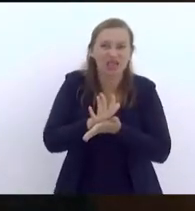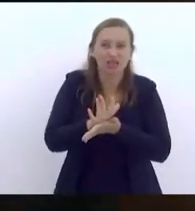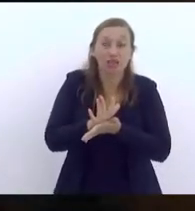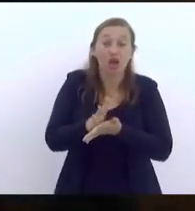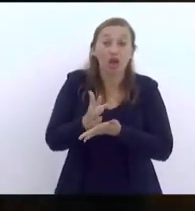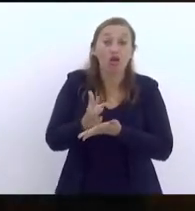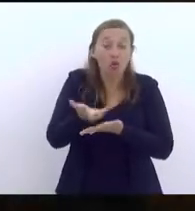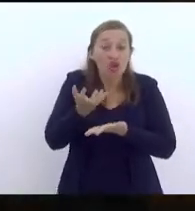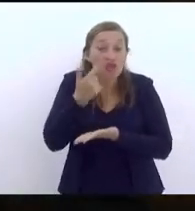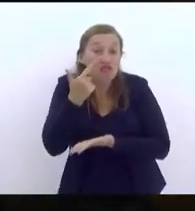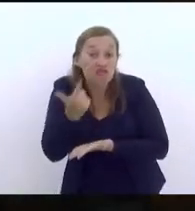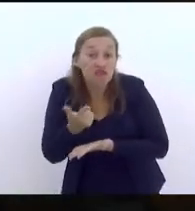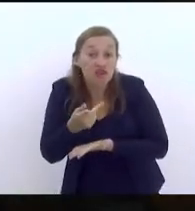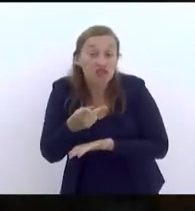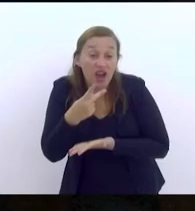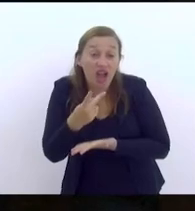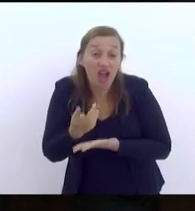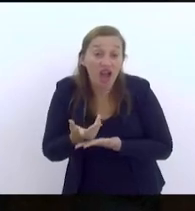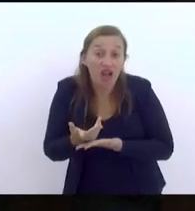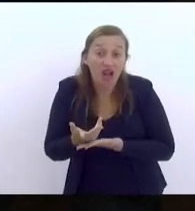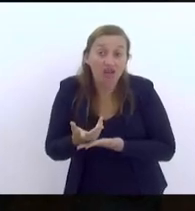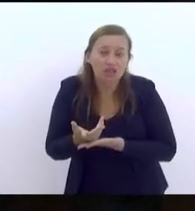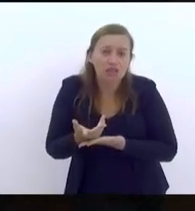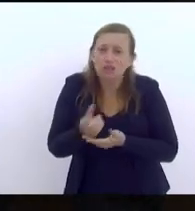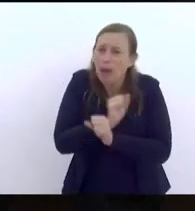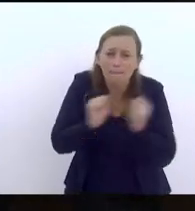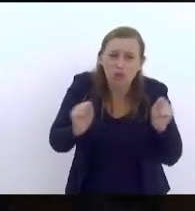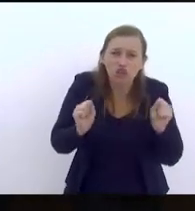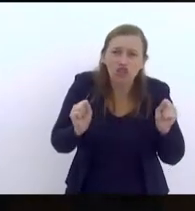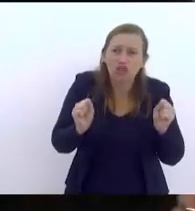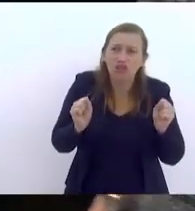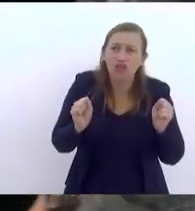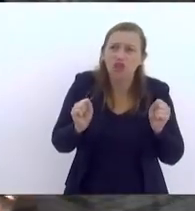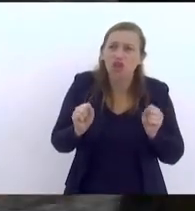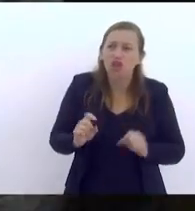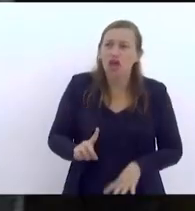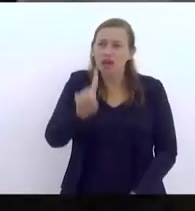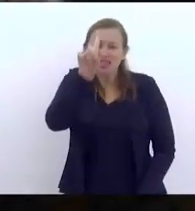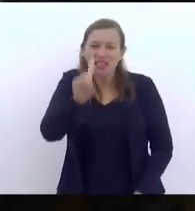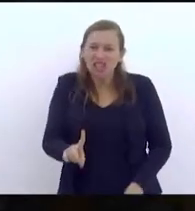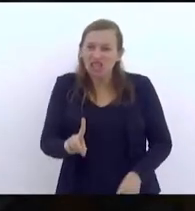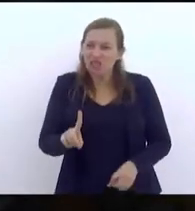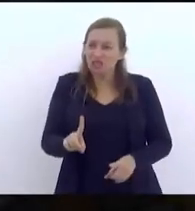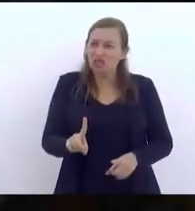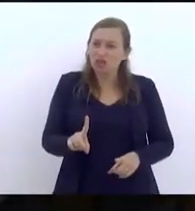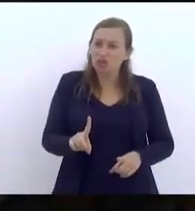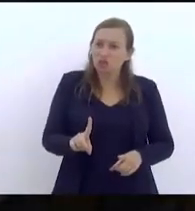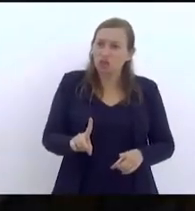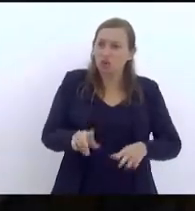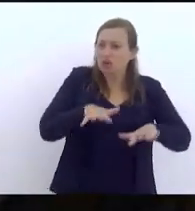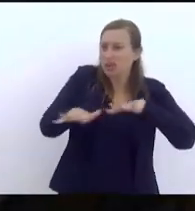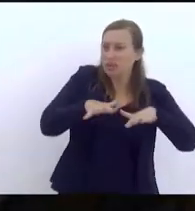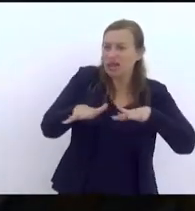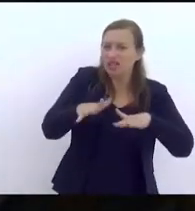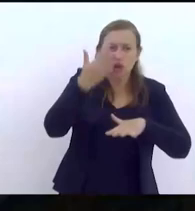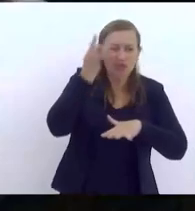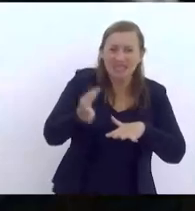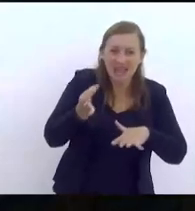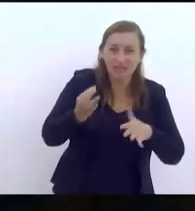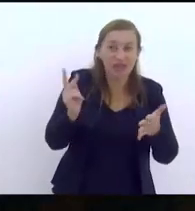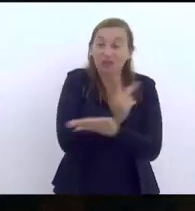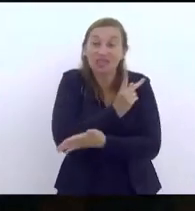isso que eu quero dizer. Não é possível que o dirigente não sabe que isso está acontecendo e não